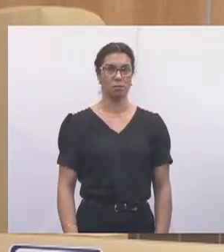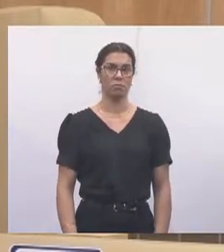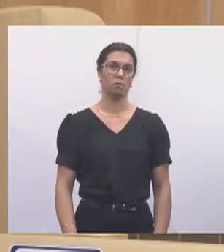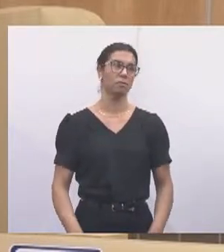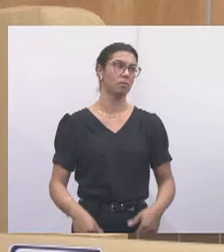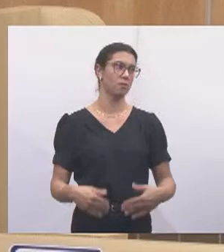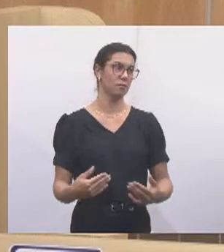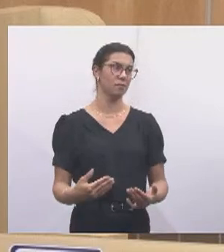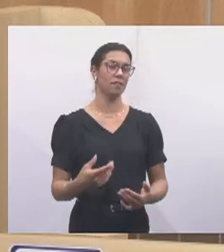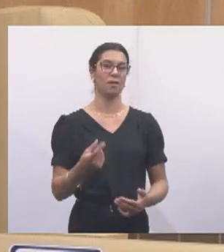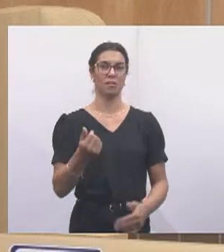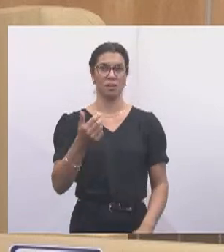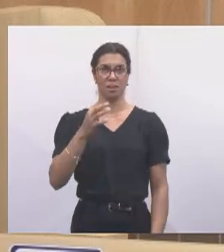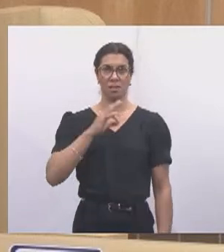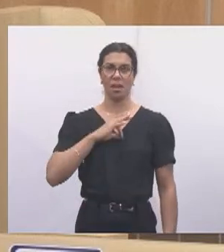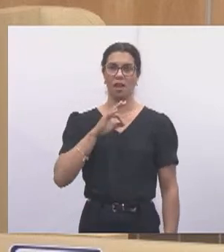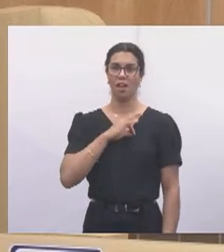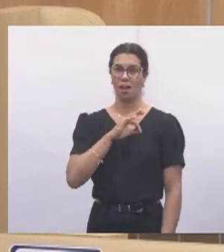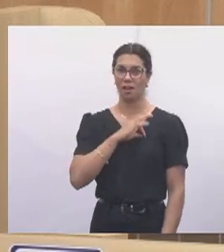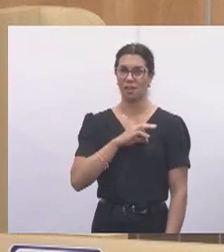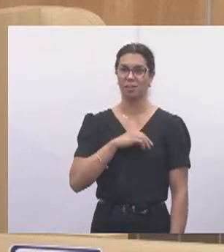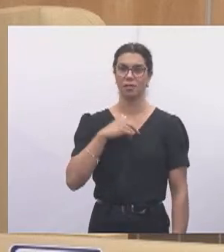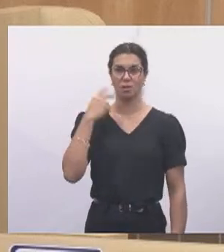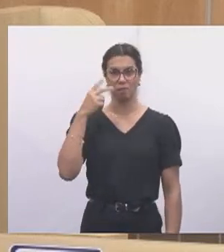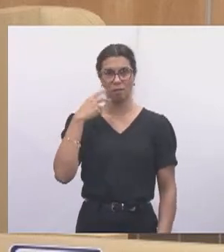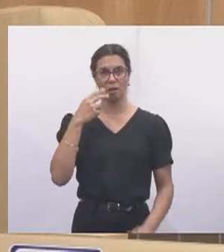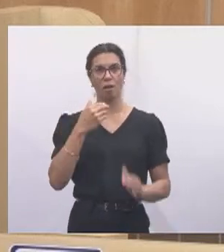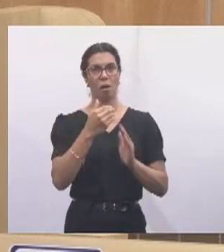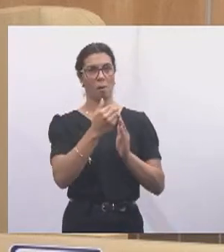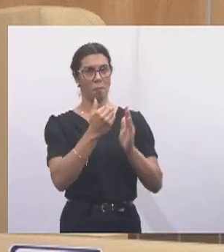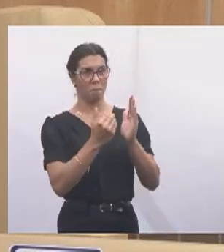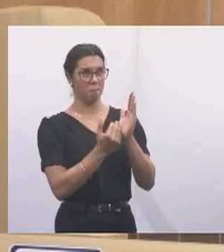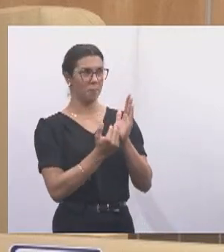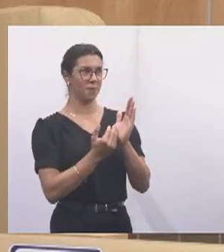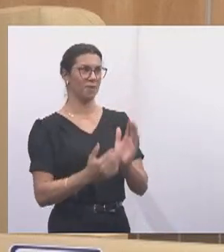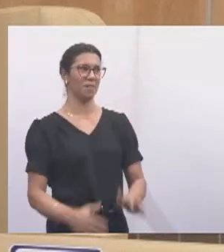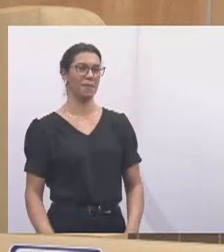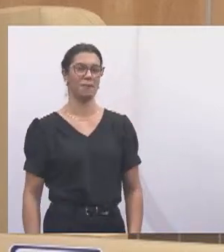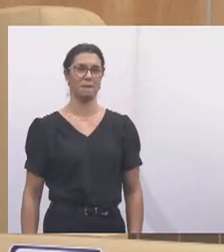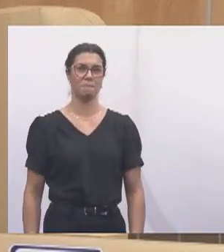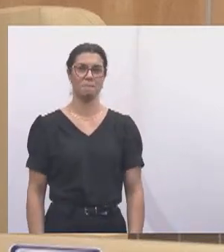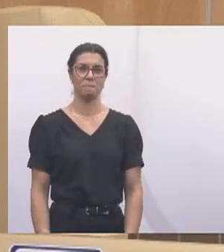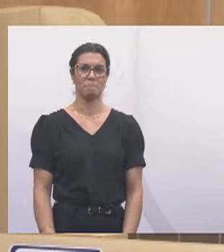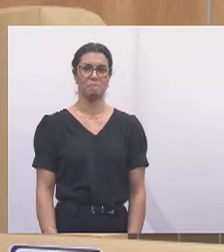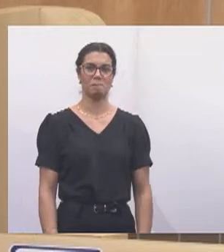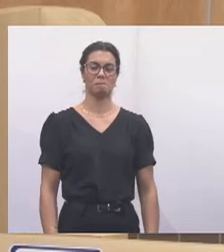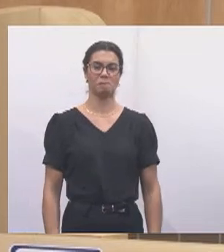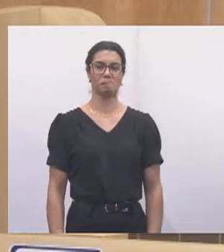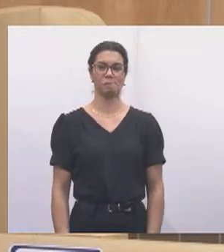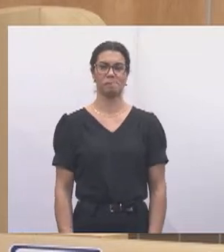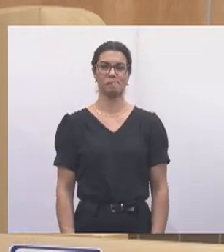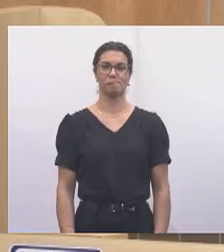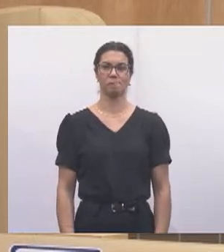Nessa entidade privada que eu trabalho e estou licenciado. Ok?